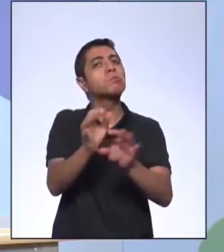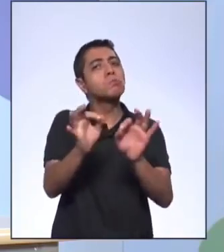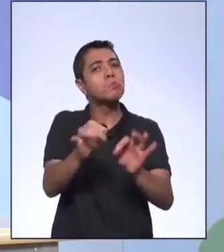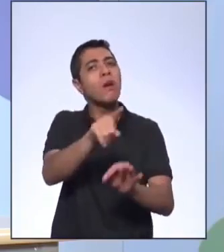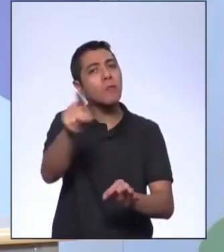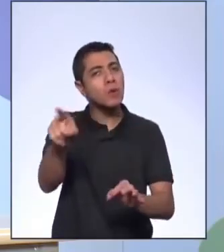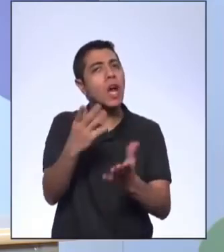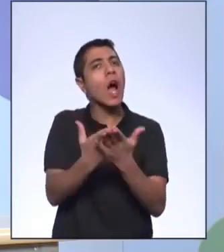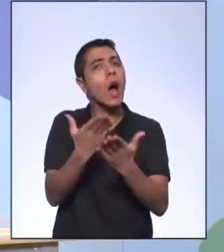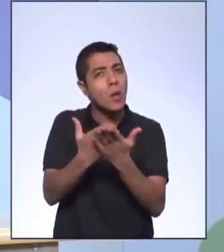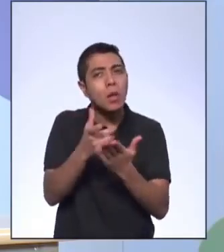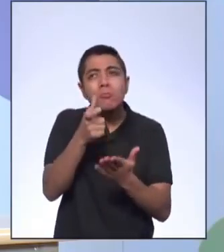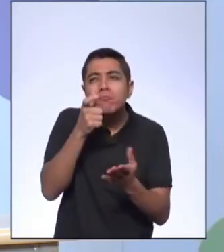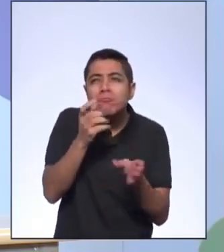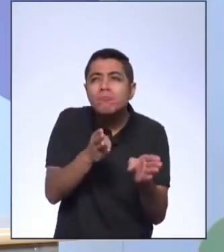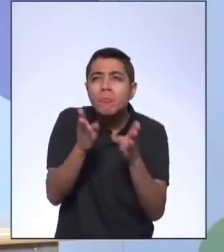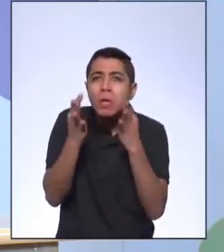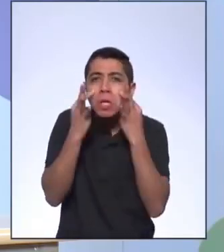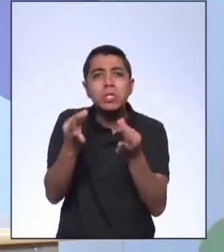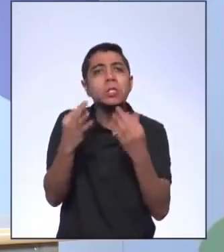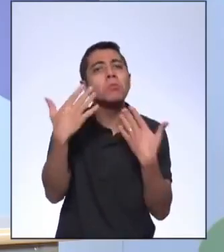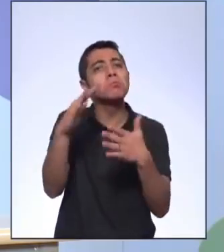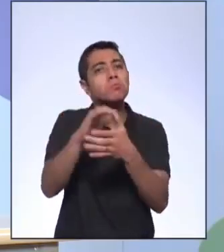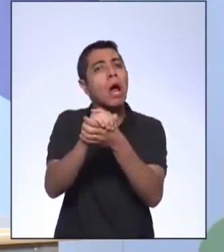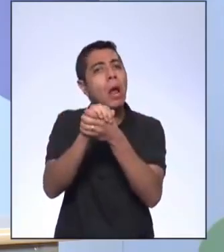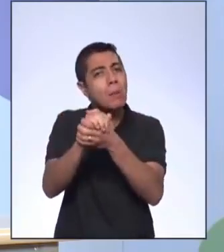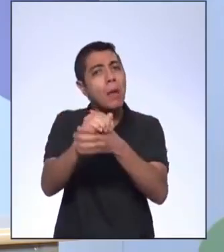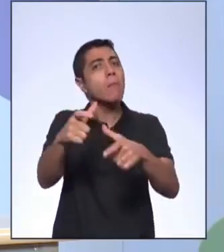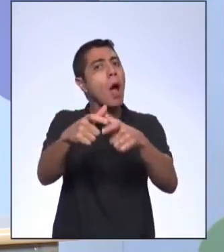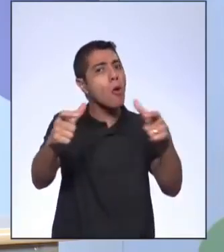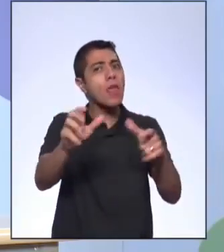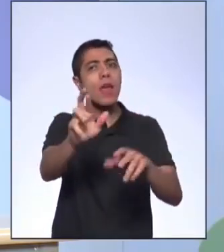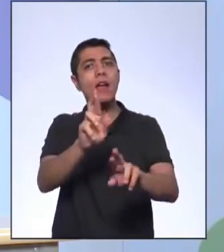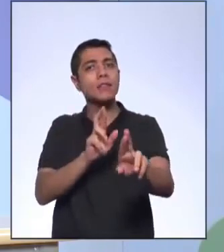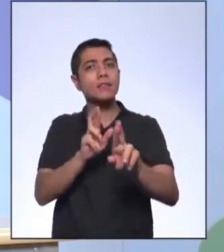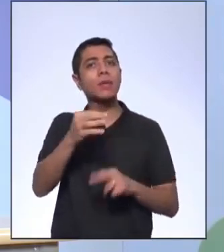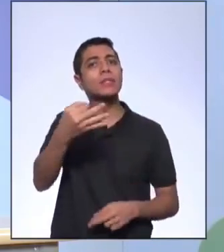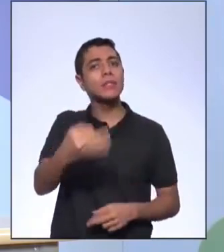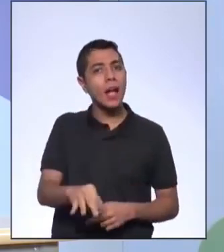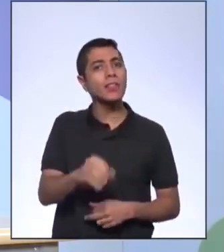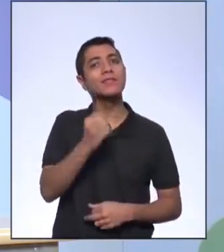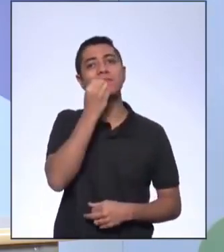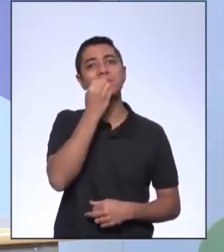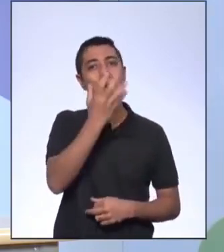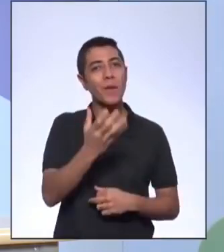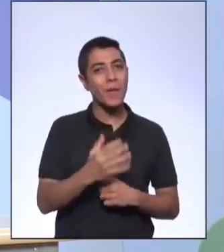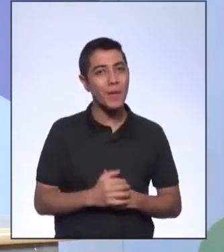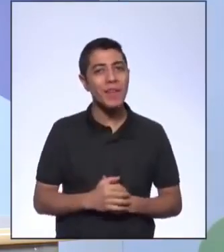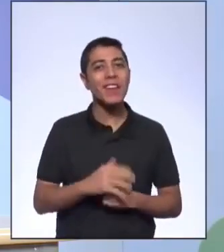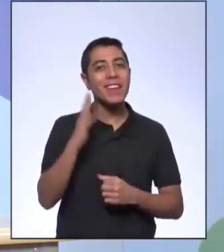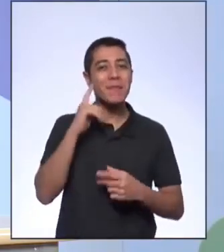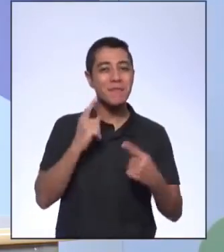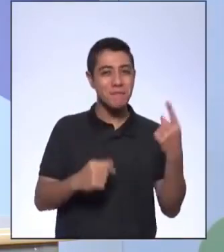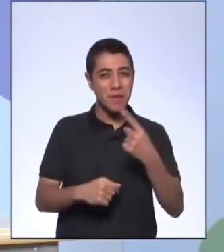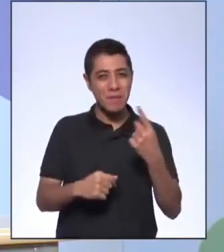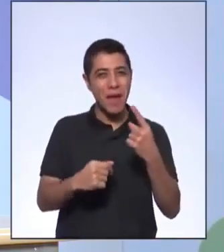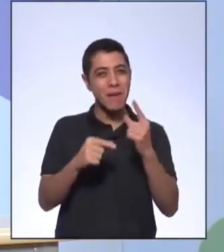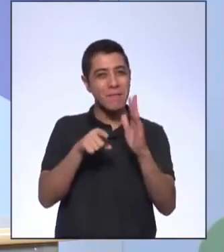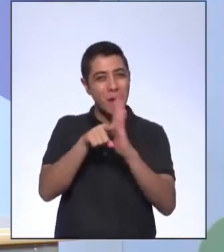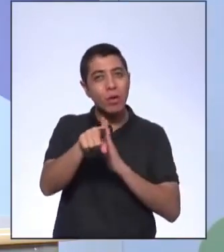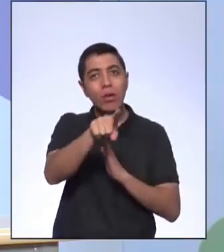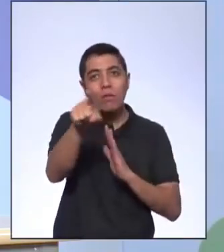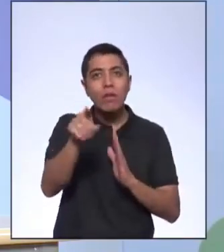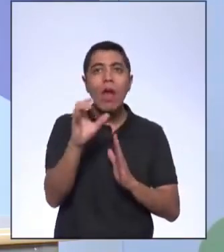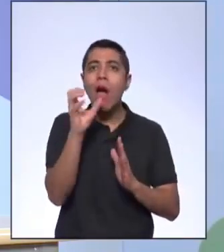aos estudantes porque a grande maioria acertou as perguntas tá até por uma questão de tempo muitas respostas da primeira questão foram bem